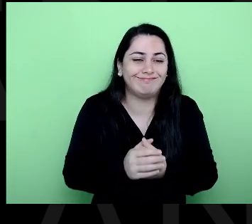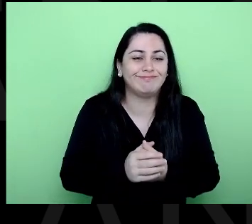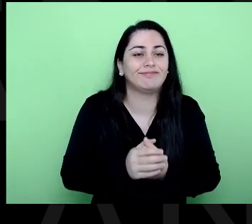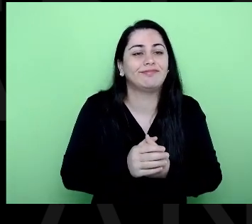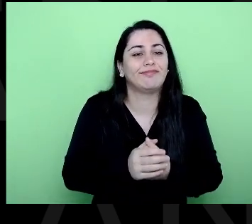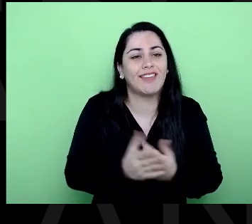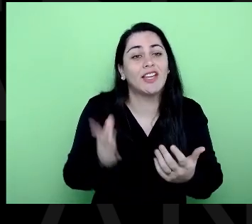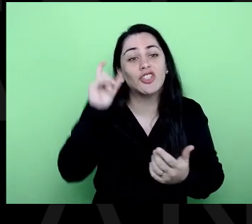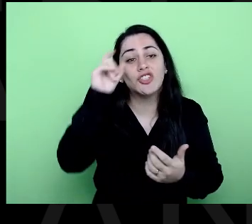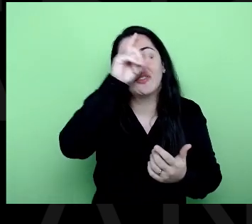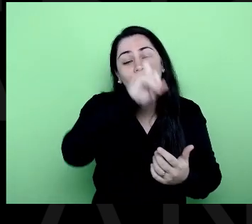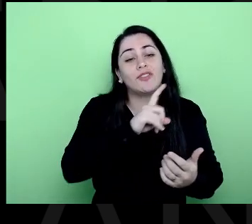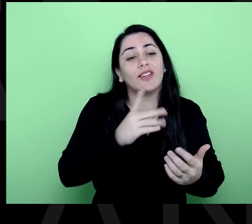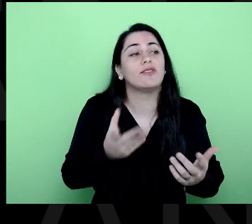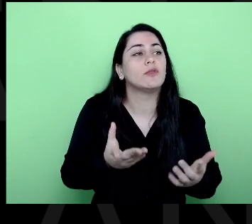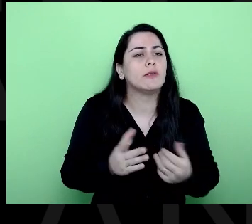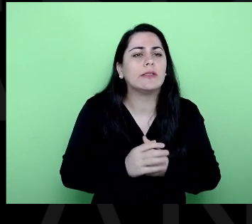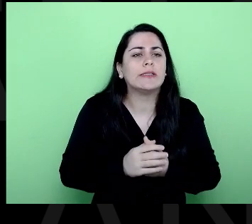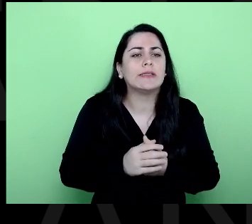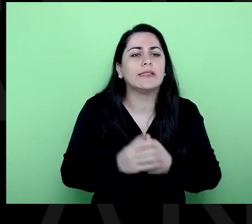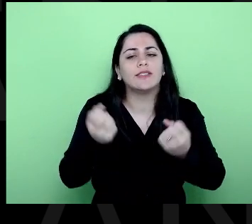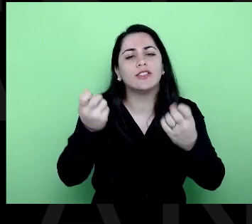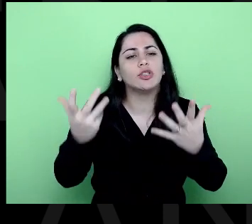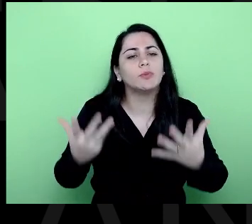É difícil você ter uma pessoa,